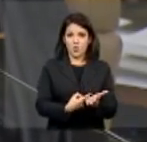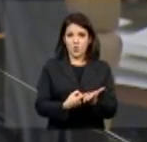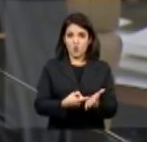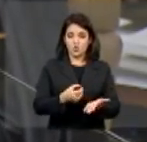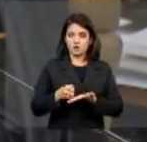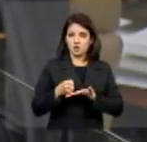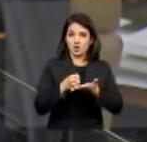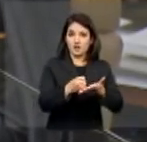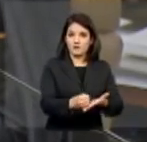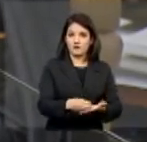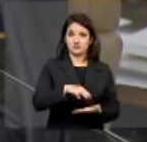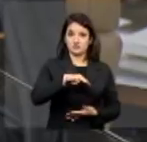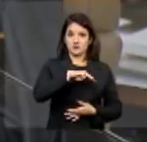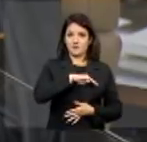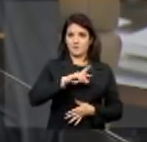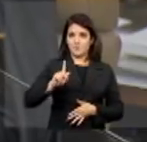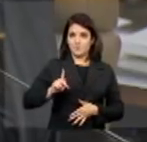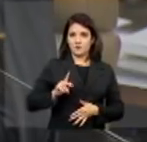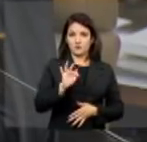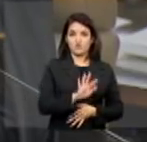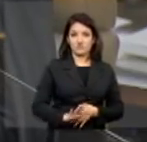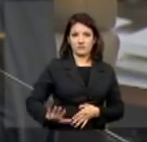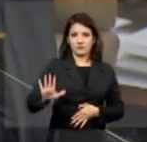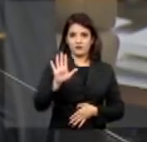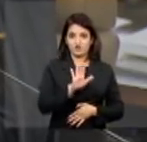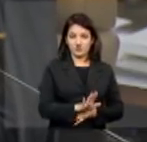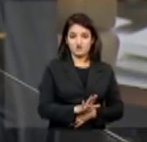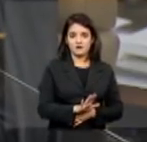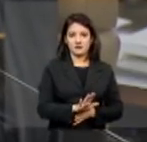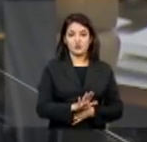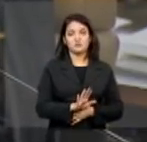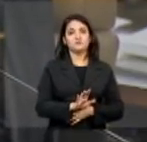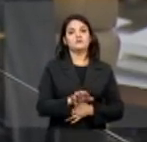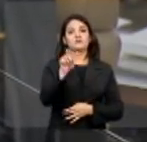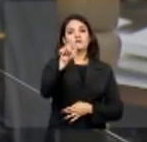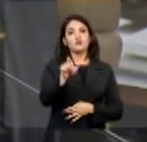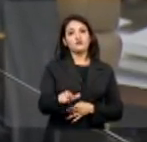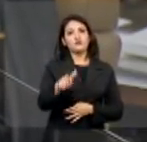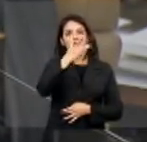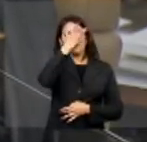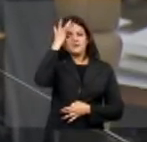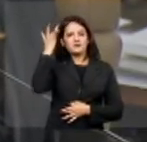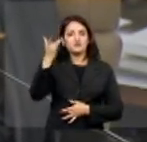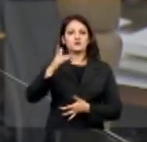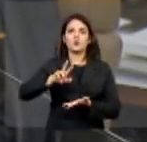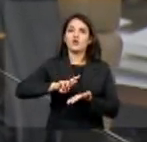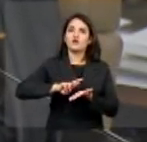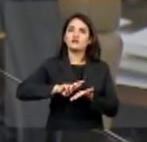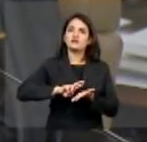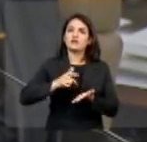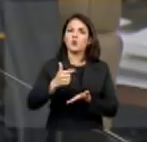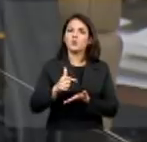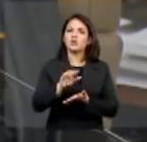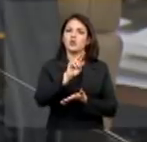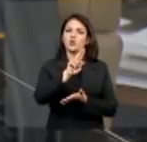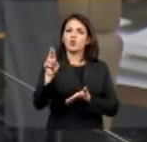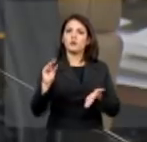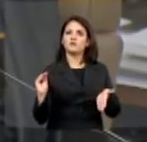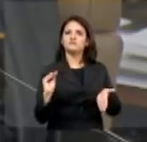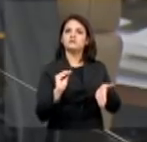federal e que o paciente não é mencionado nos atos de